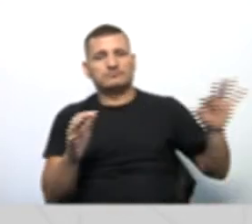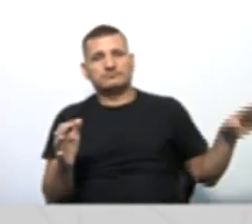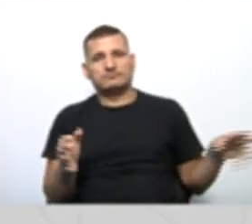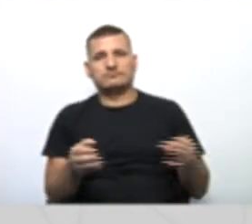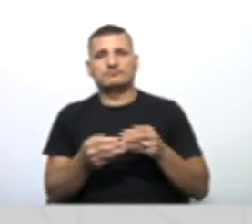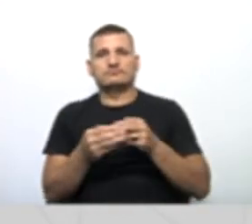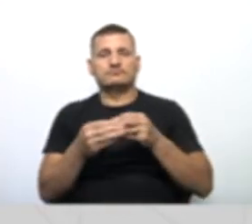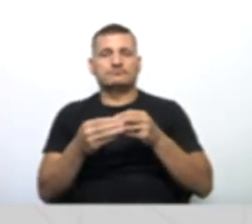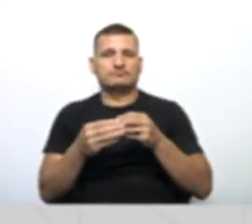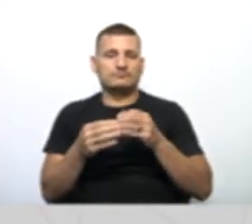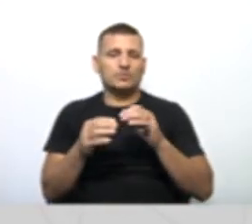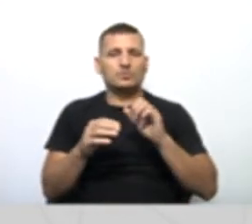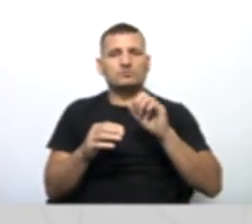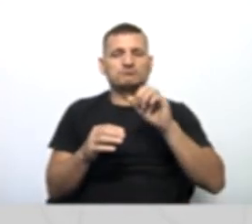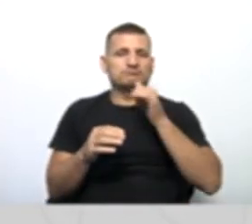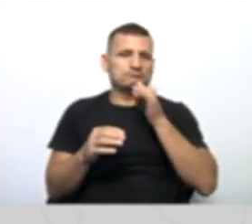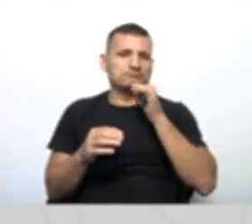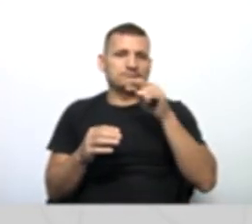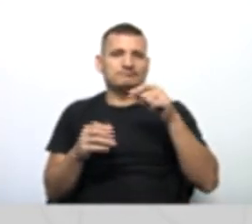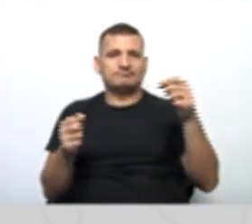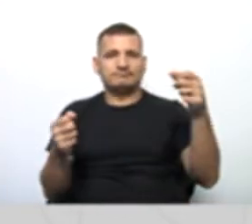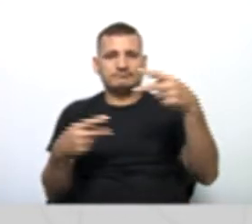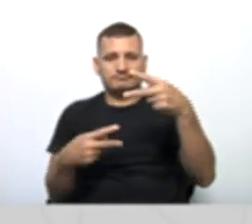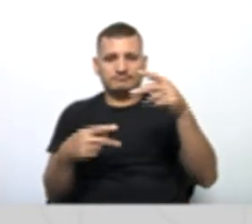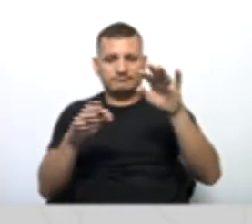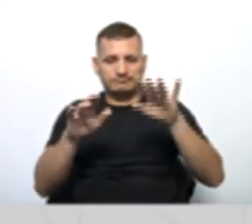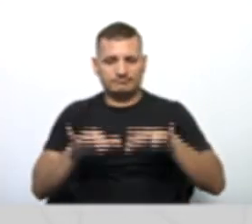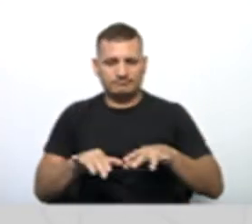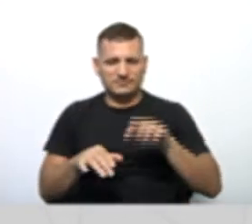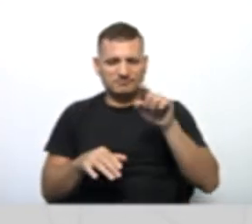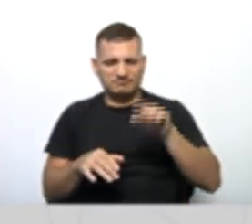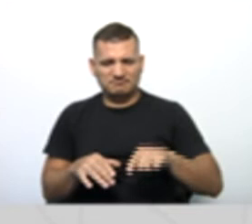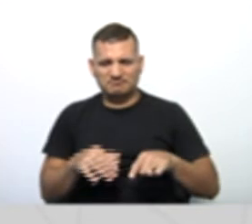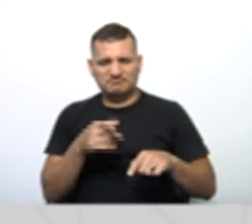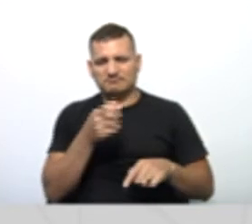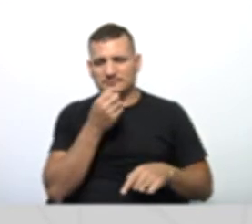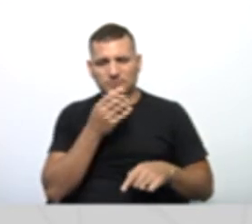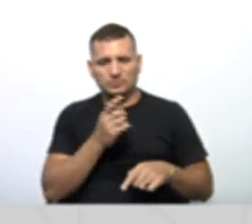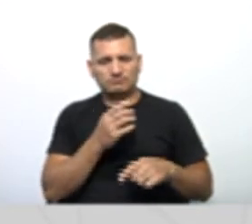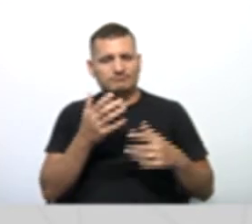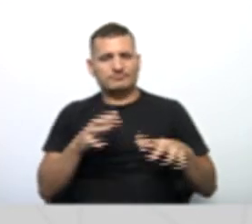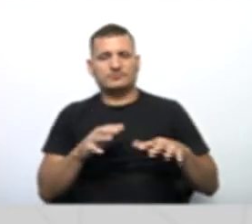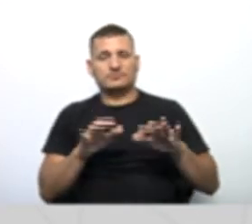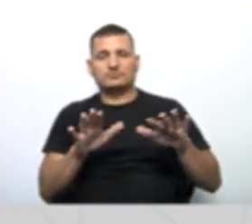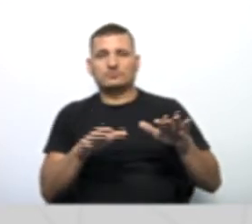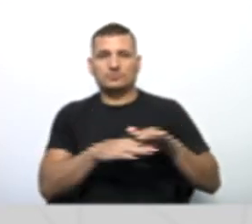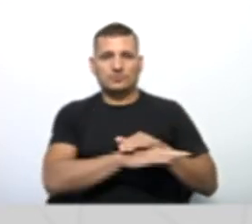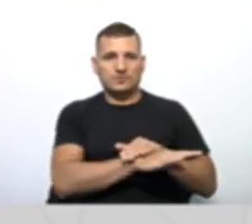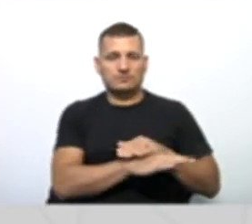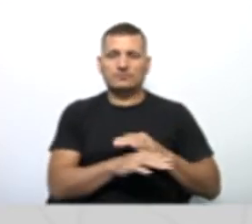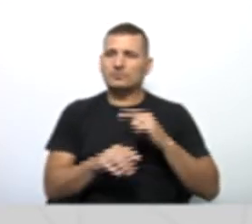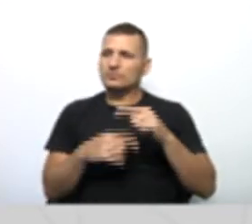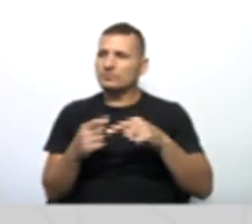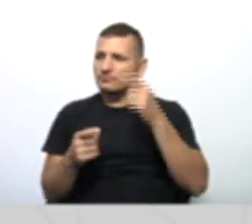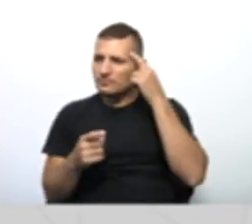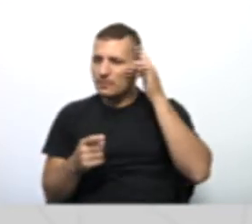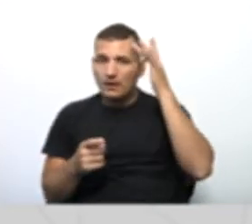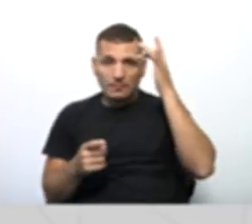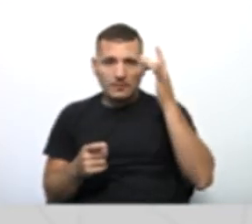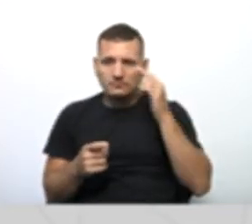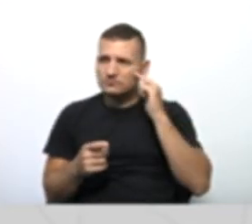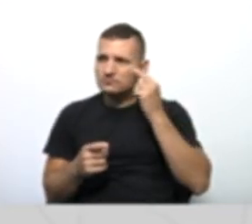essa versão não ficou boa, eu não quero trabalhar com ela, mas amanhã você vê, poxa, aquilo que eu fiz eu posso